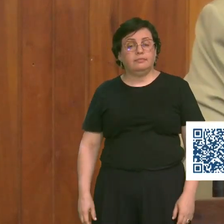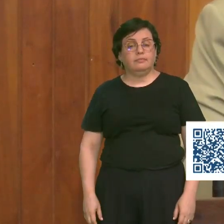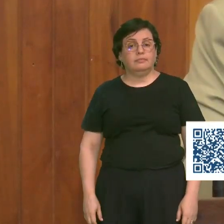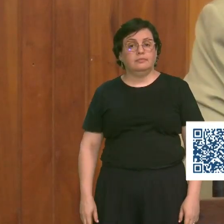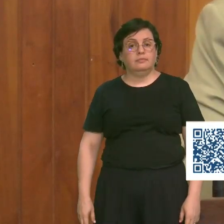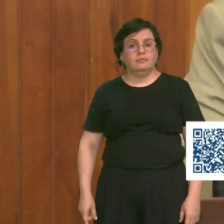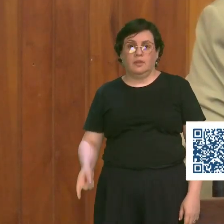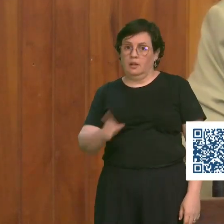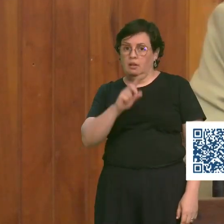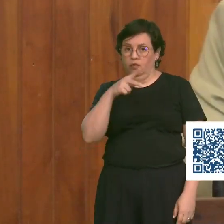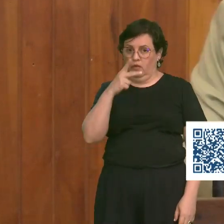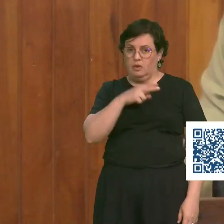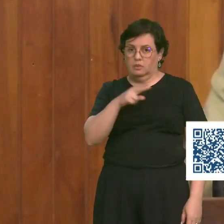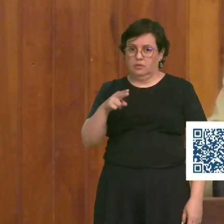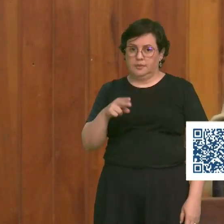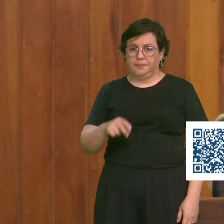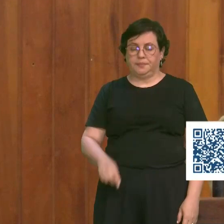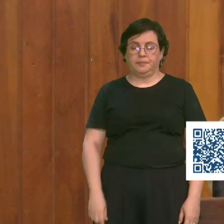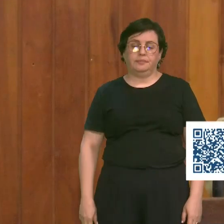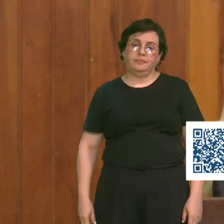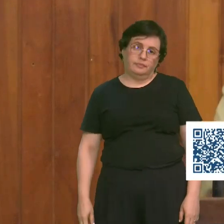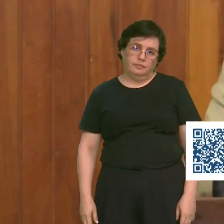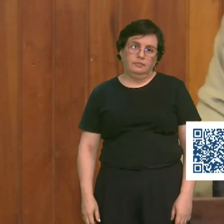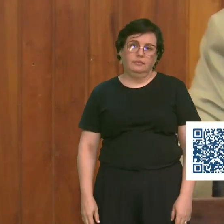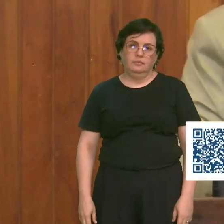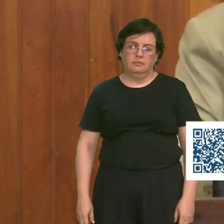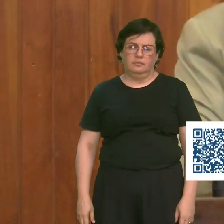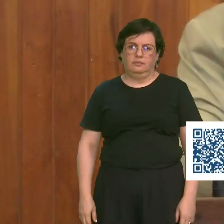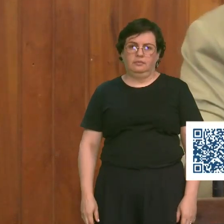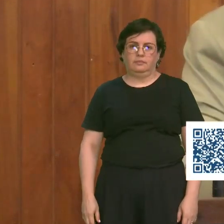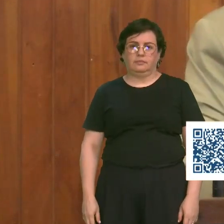retornou-se entendeu então